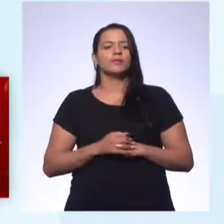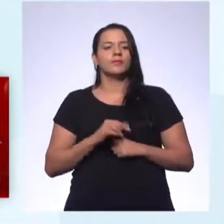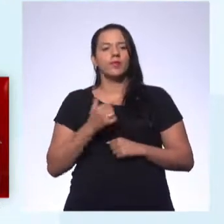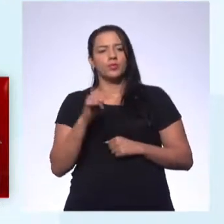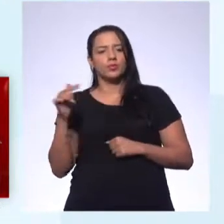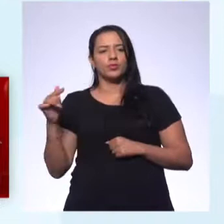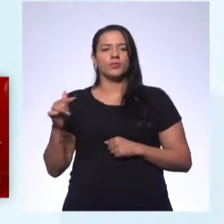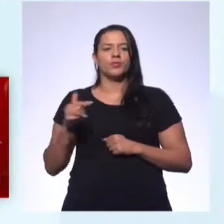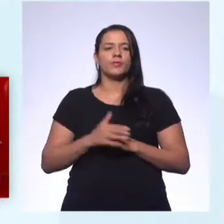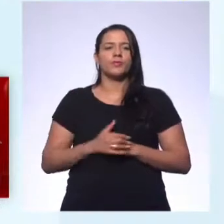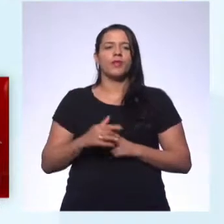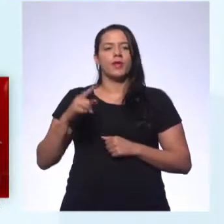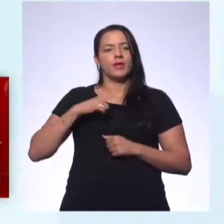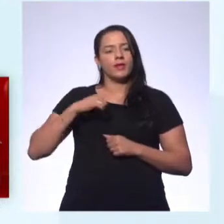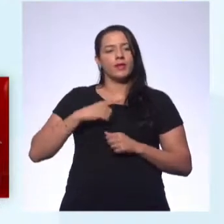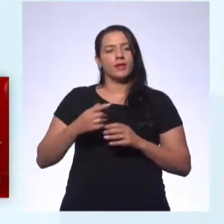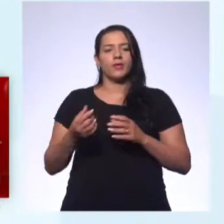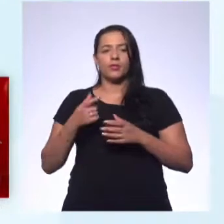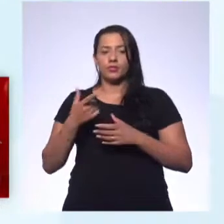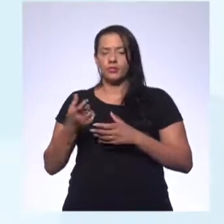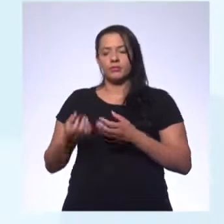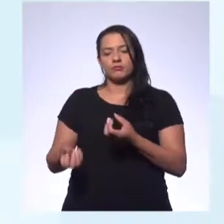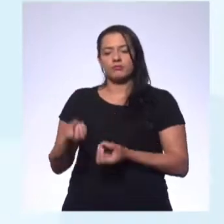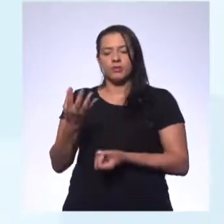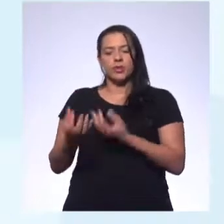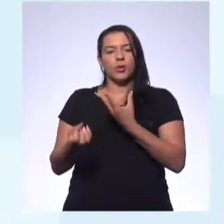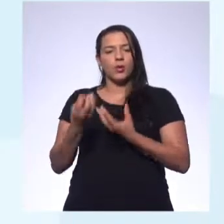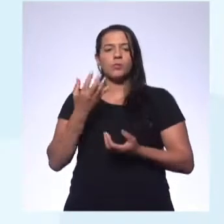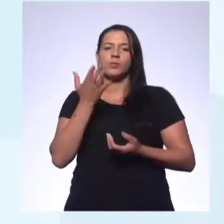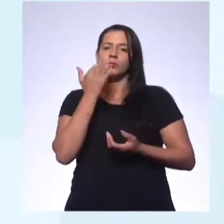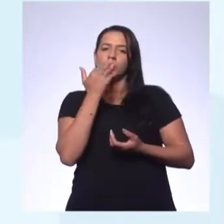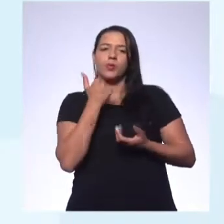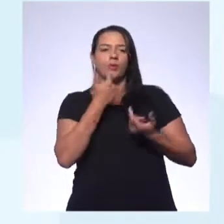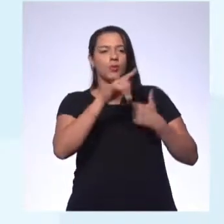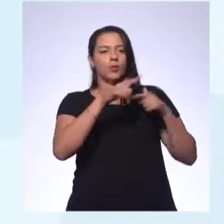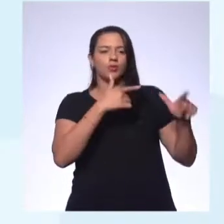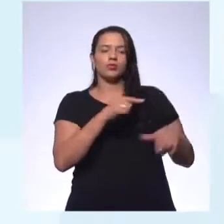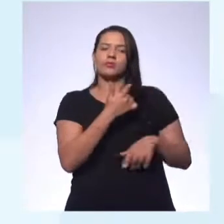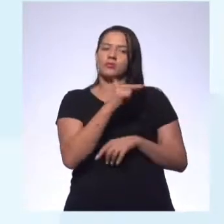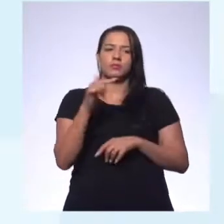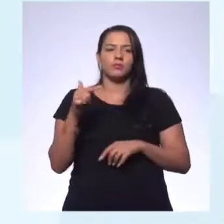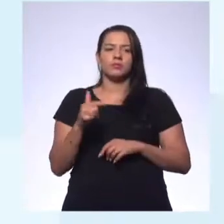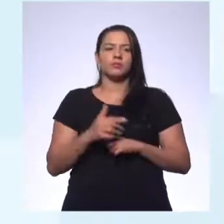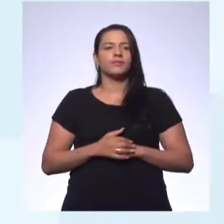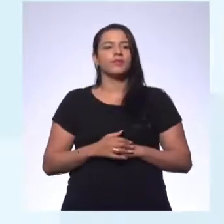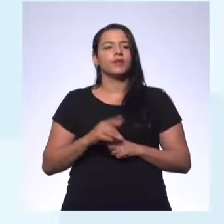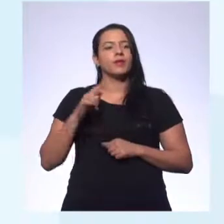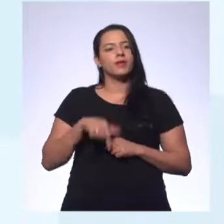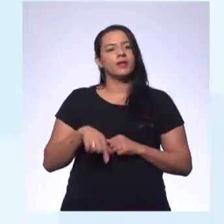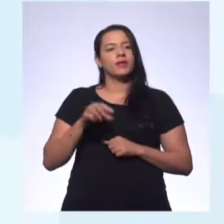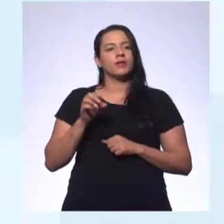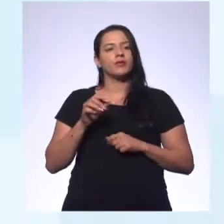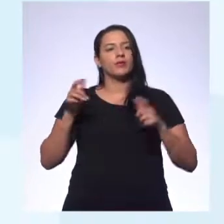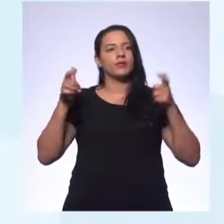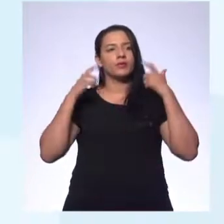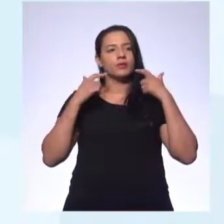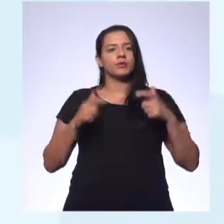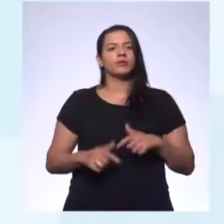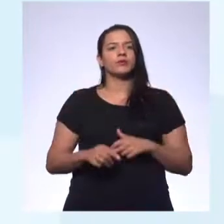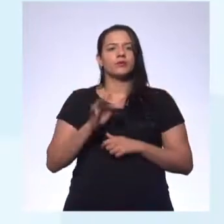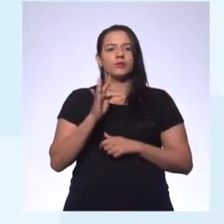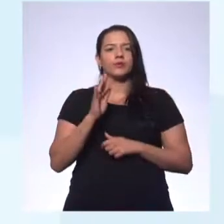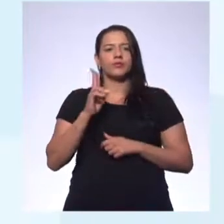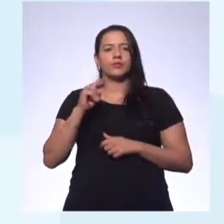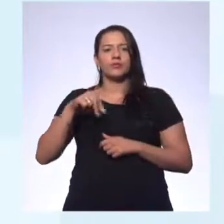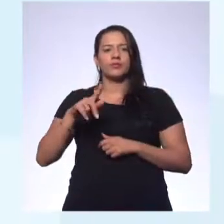alguns conseguem produzir seu próprio alimento e outros não também, né? E aí a gente tem o reino fungi, representado